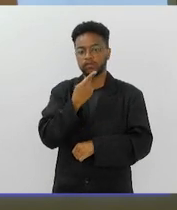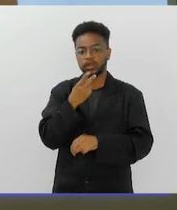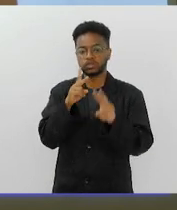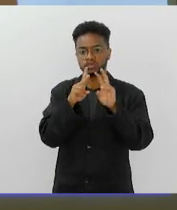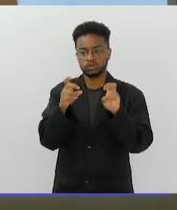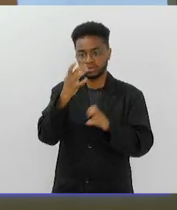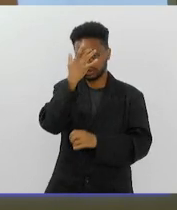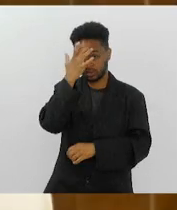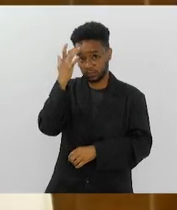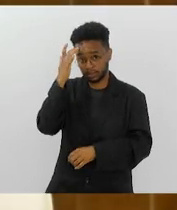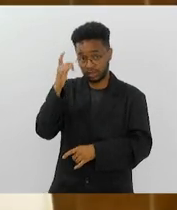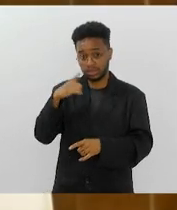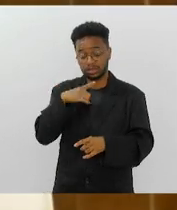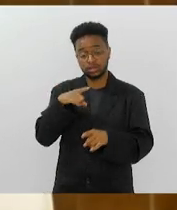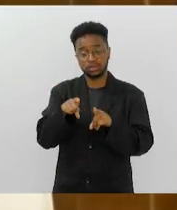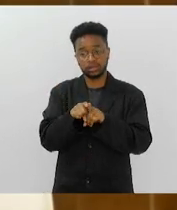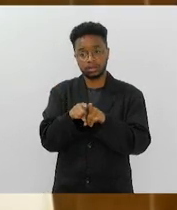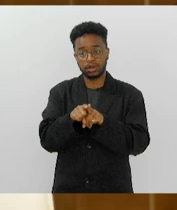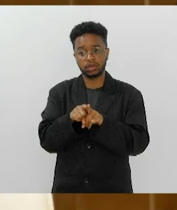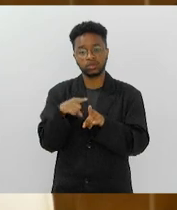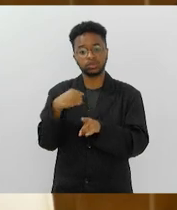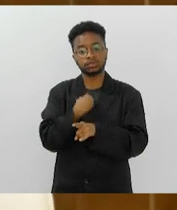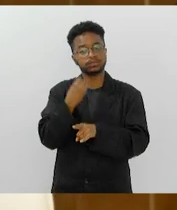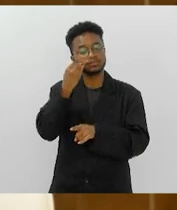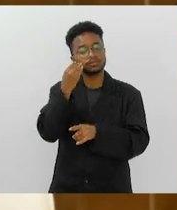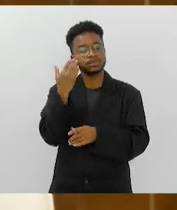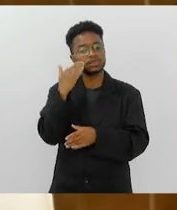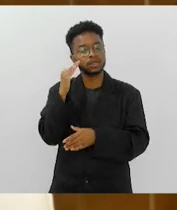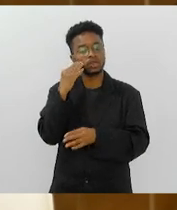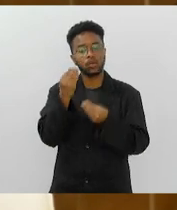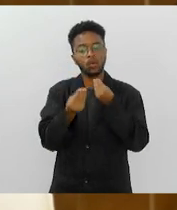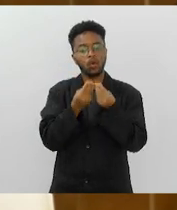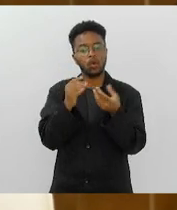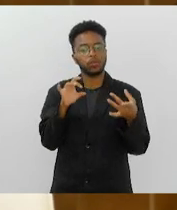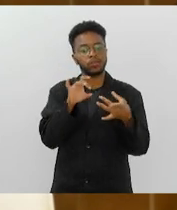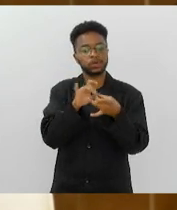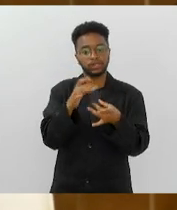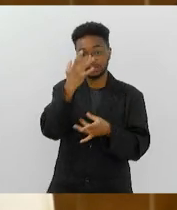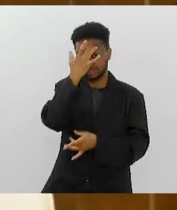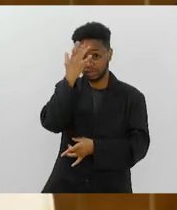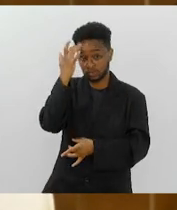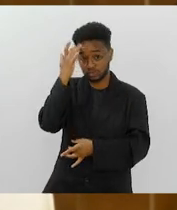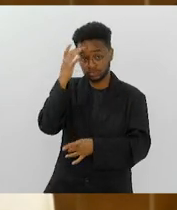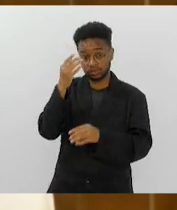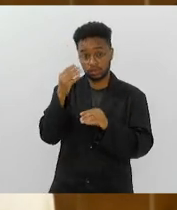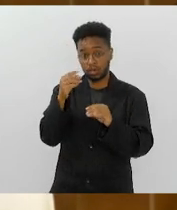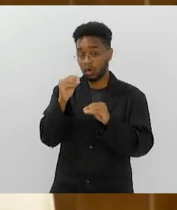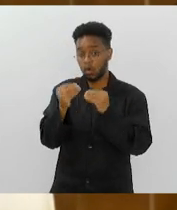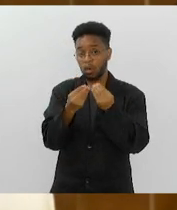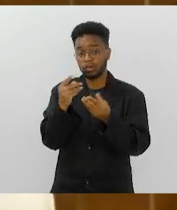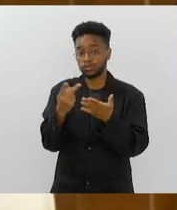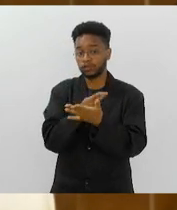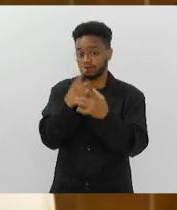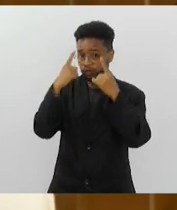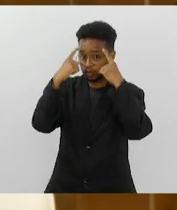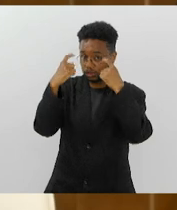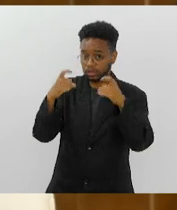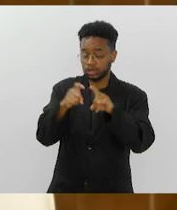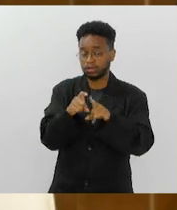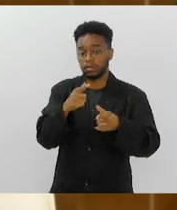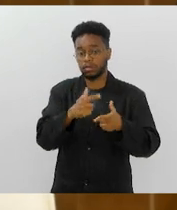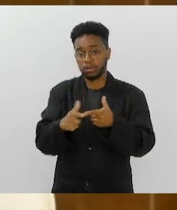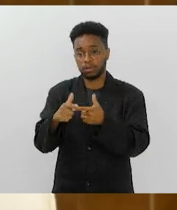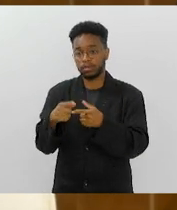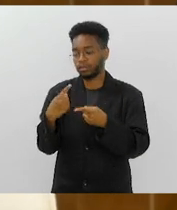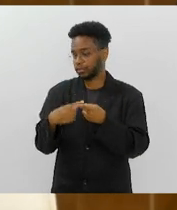para a gente compreender também qual a relação da saúde mental com as violências, com os conflitos, para que a gente consiga